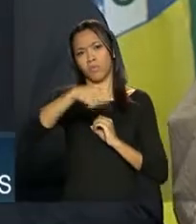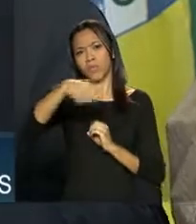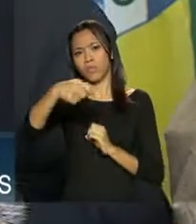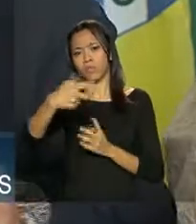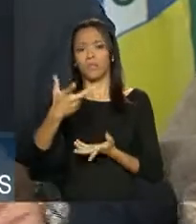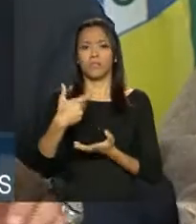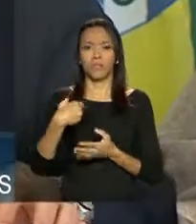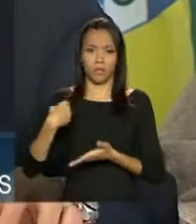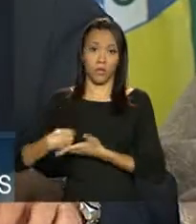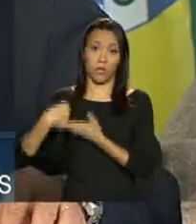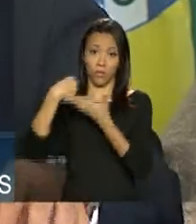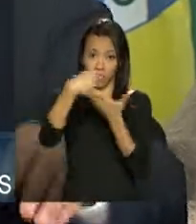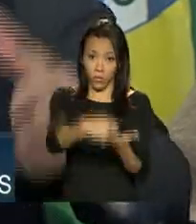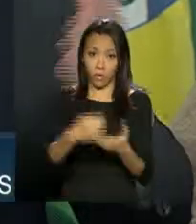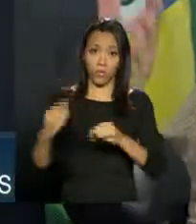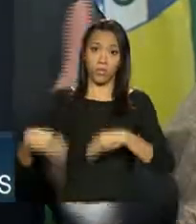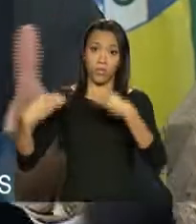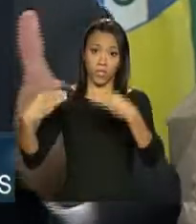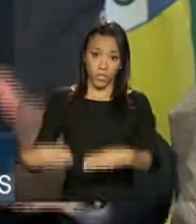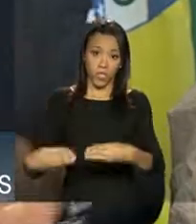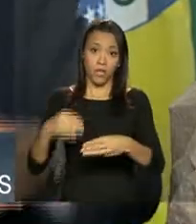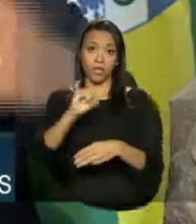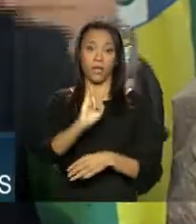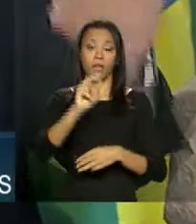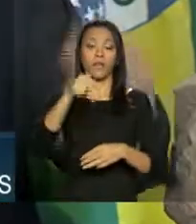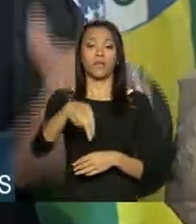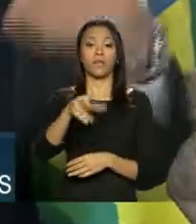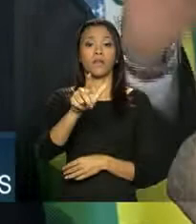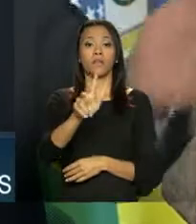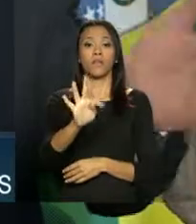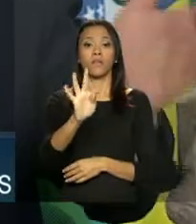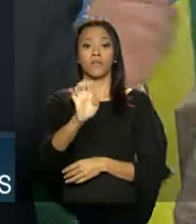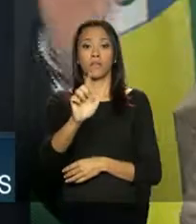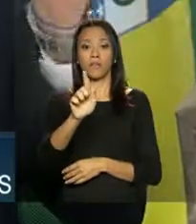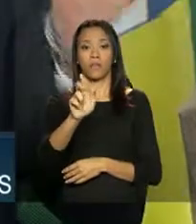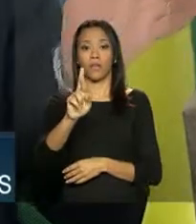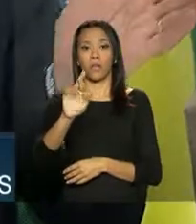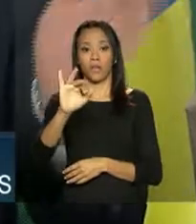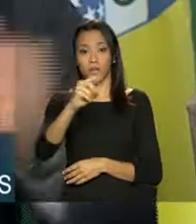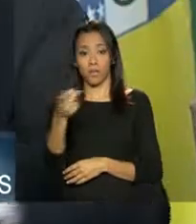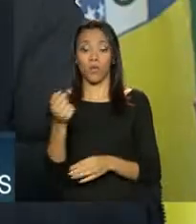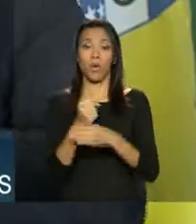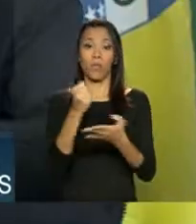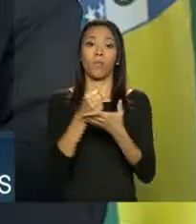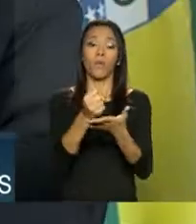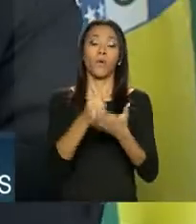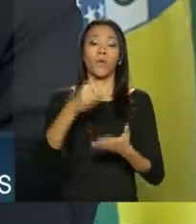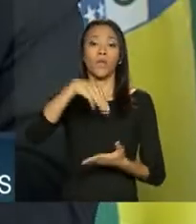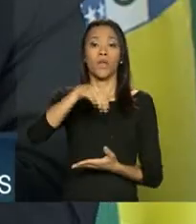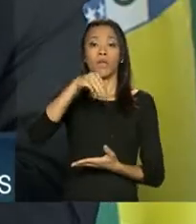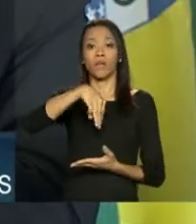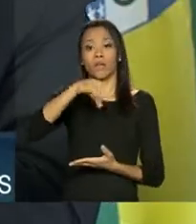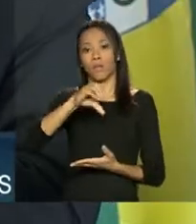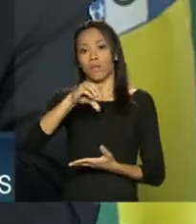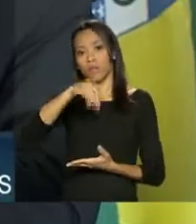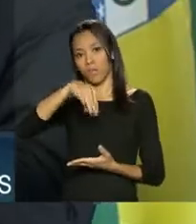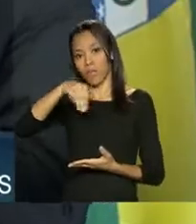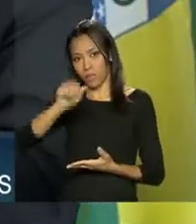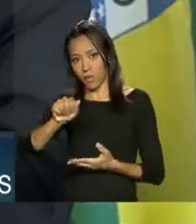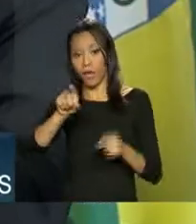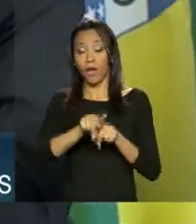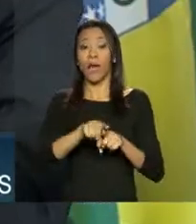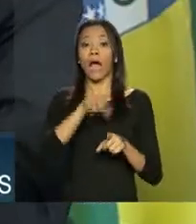através do Ministério da Integração já dentro de uma negociação aqui com MMA a Anna Ministério da